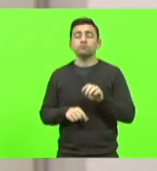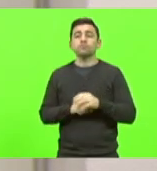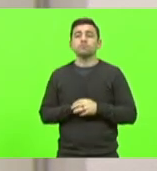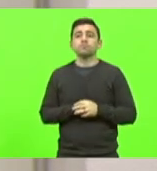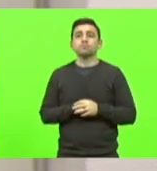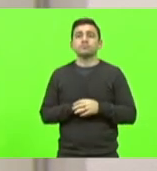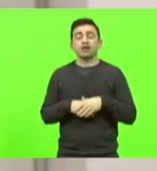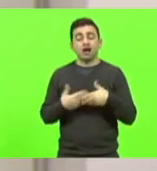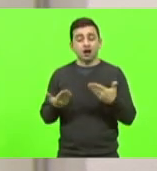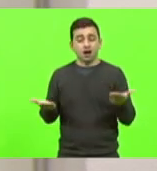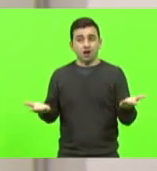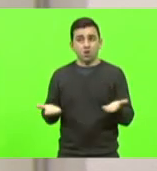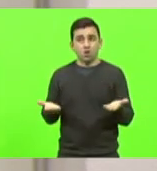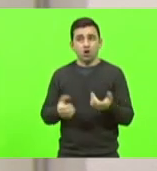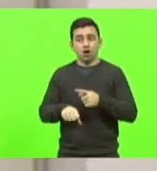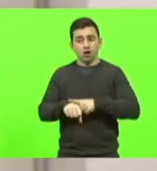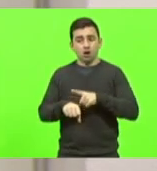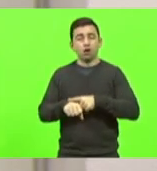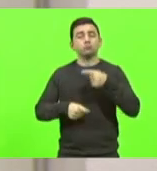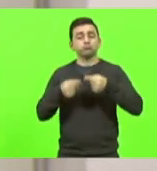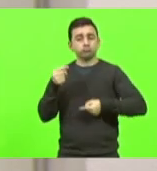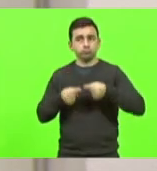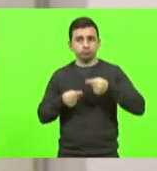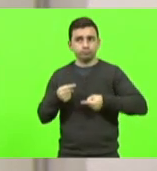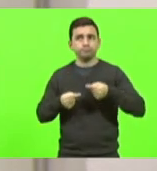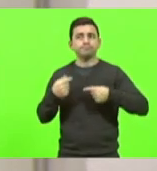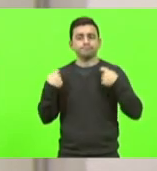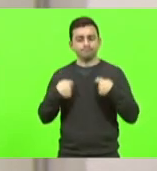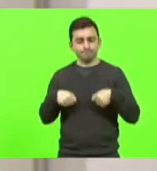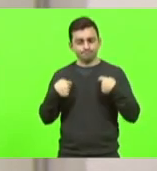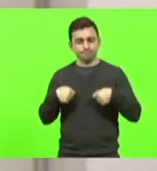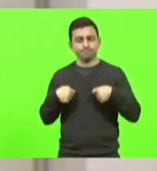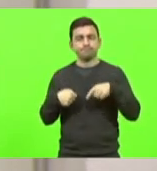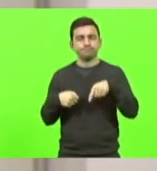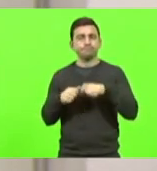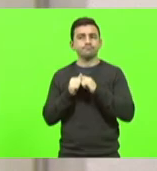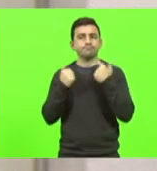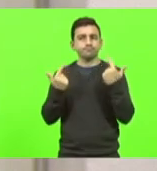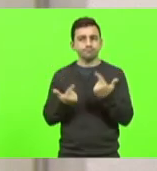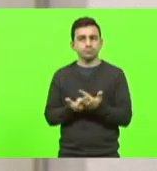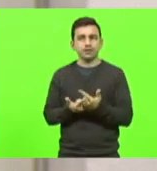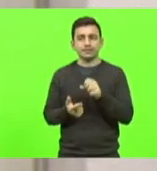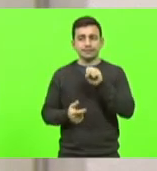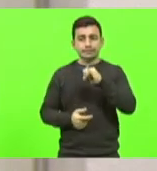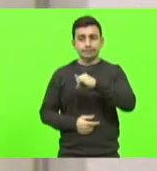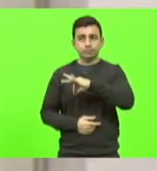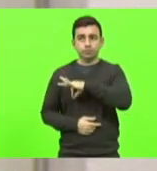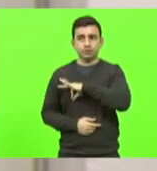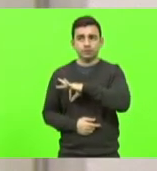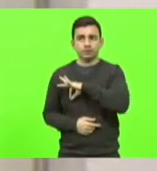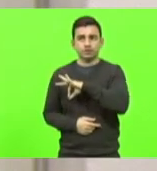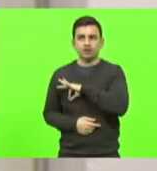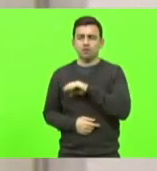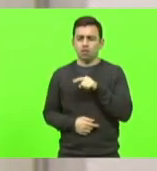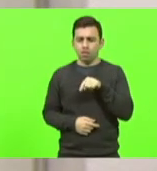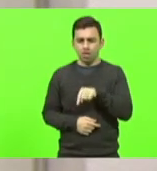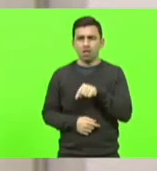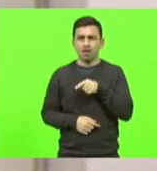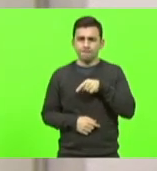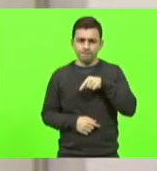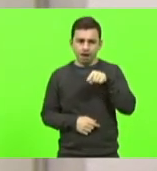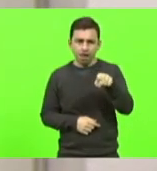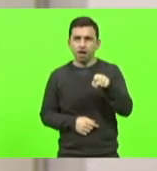Acho que chegou o momento do debate acontecendo esse Parlamento porque se um policial que vai cumprir uma